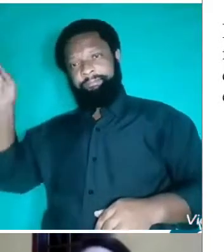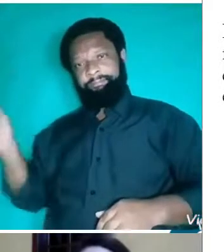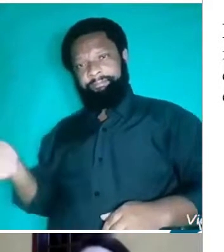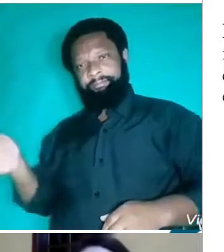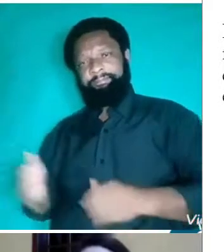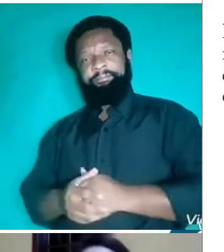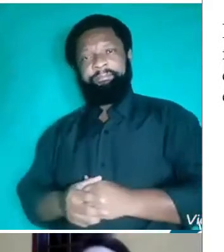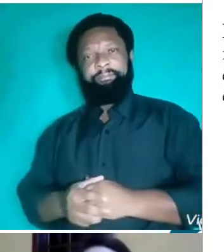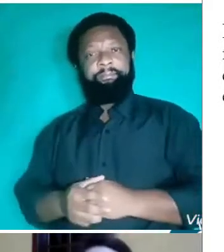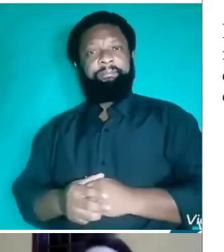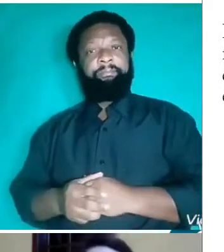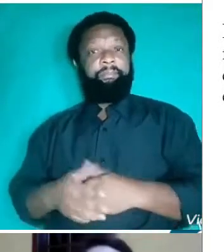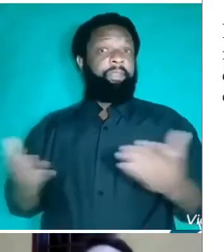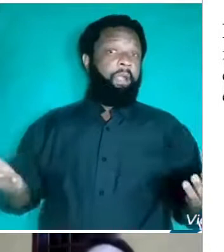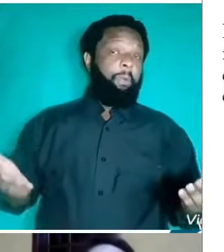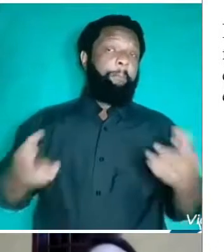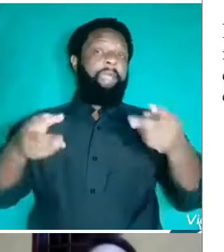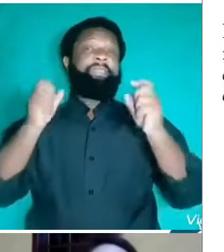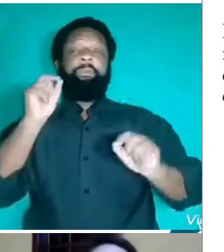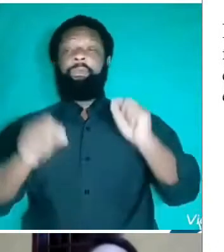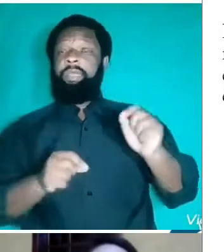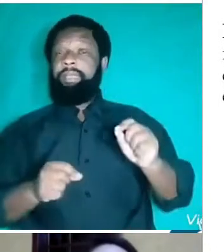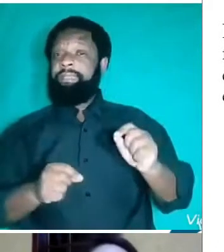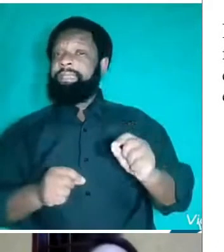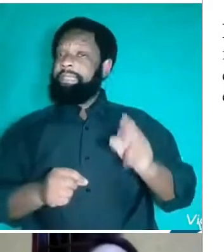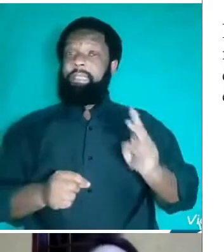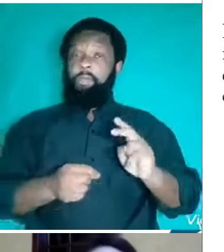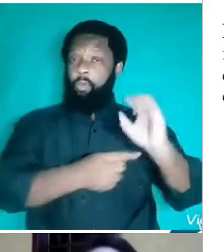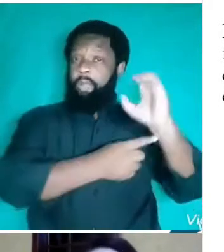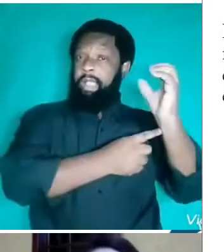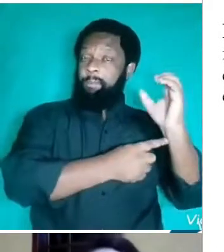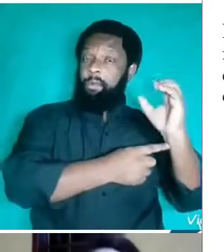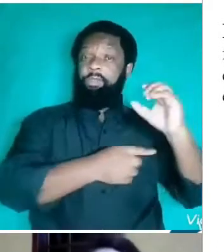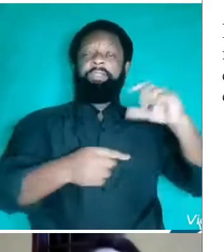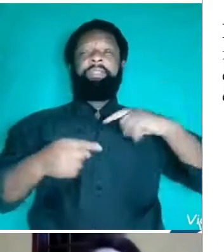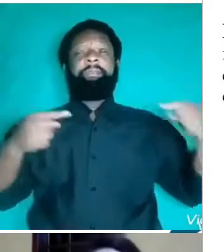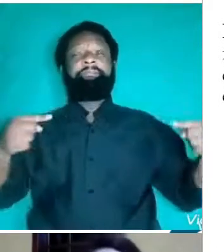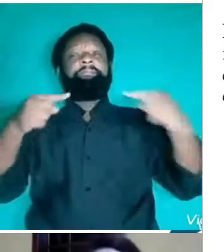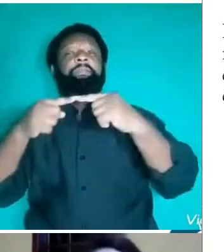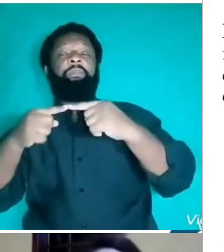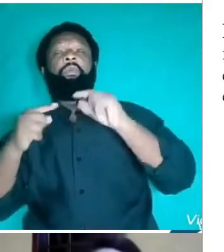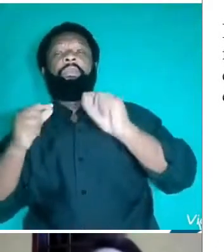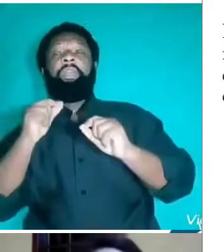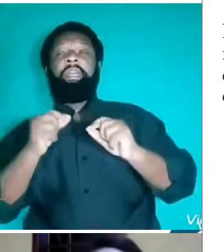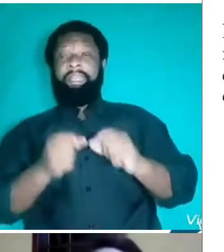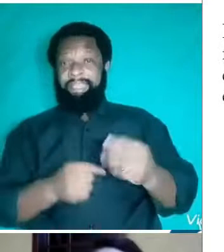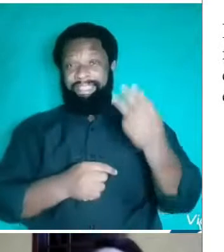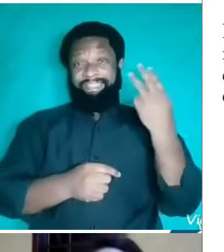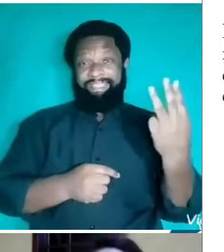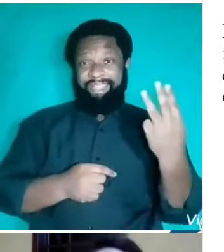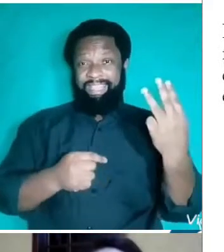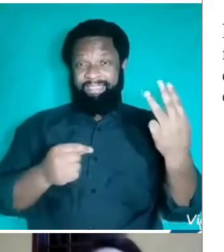ligado a 4 outros carbonos. Então, esse carbono aqui, né, esse aqui também, ó, os que aparecem na